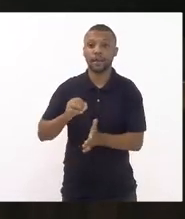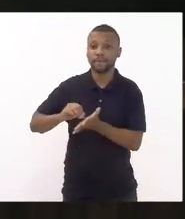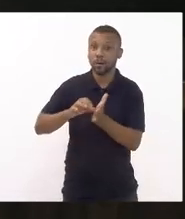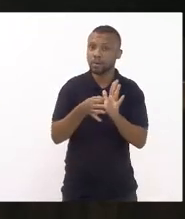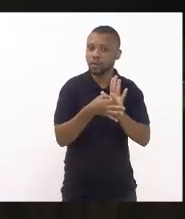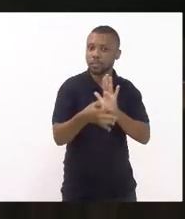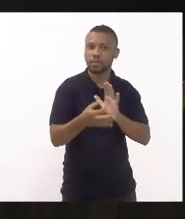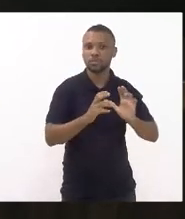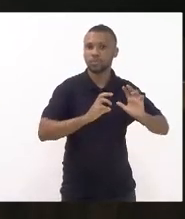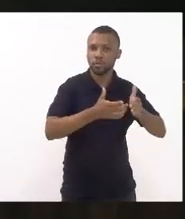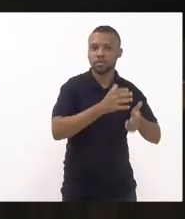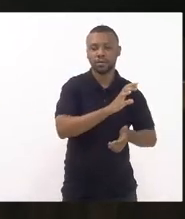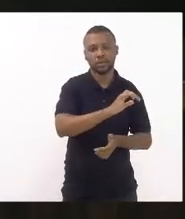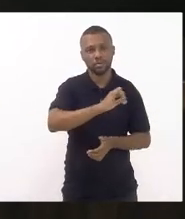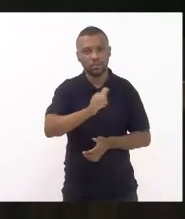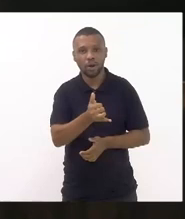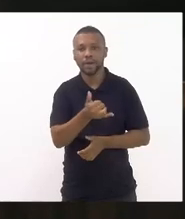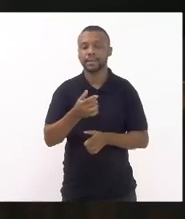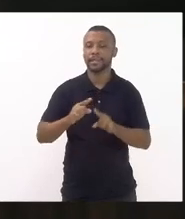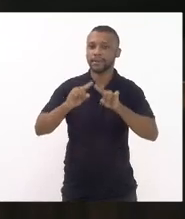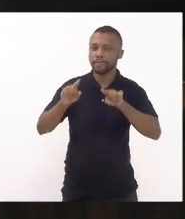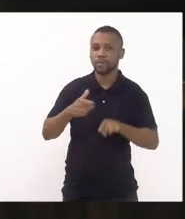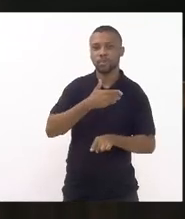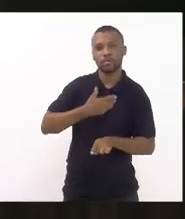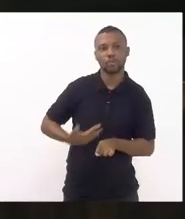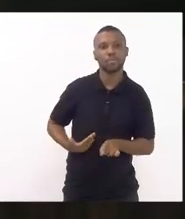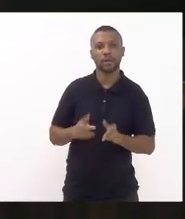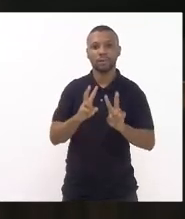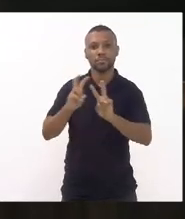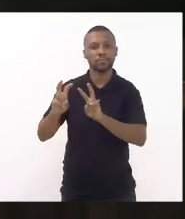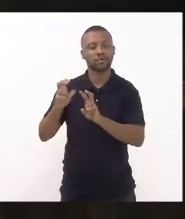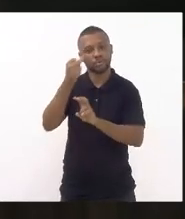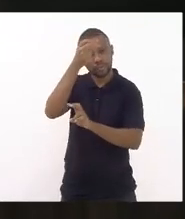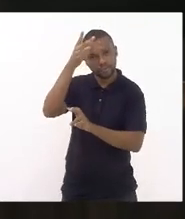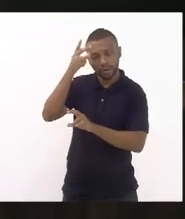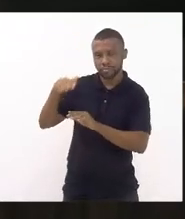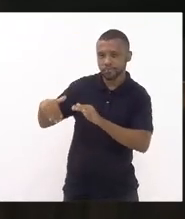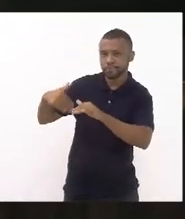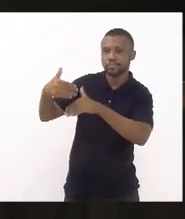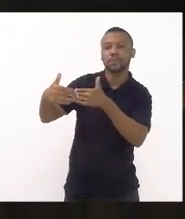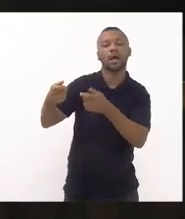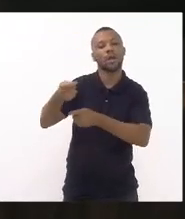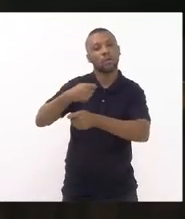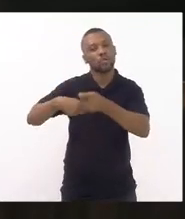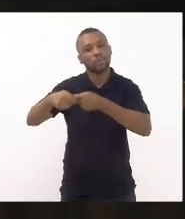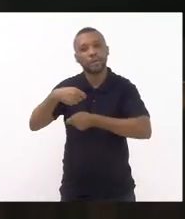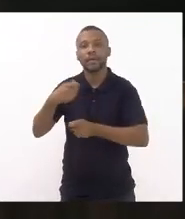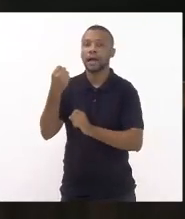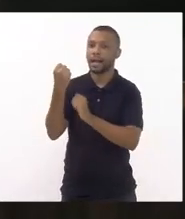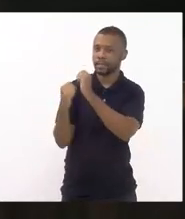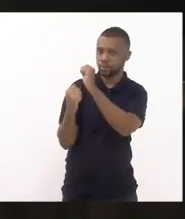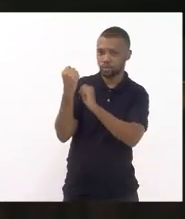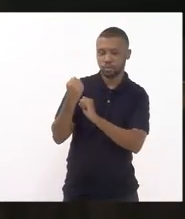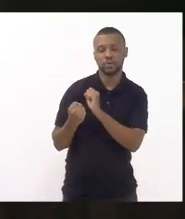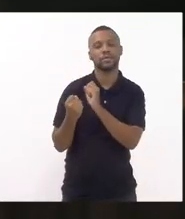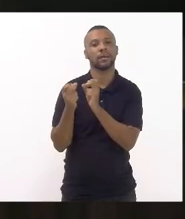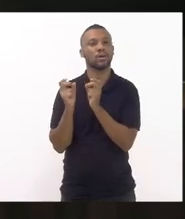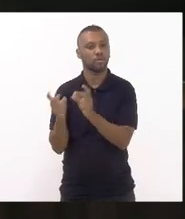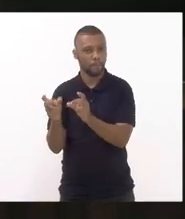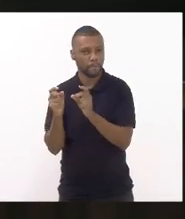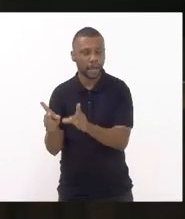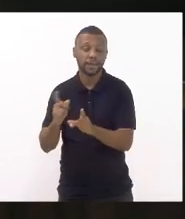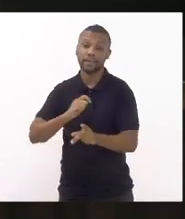Justiça, de Servidores Públicos e Assuntos Municipais de Desenvolvimento Regional, de Economia e dos Comércios, Orçamento e Fiscalização Financeira e